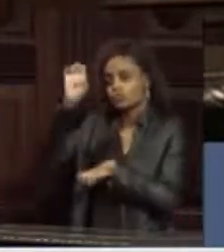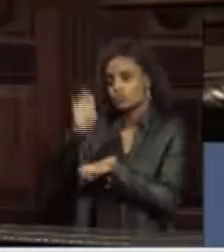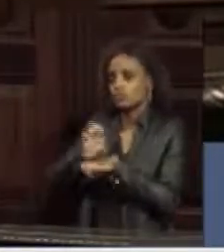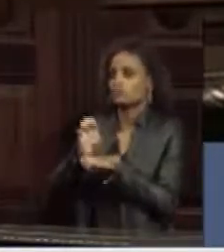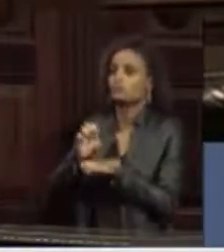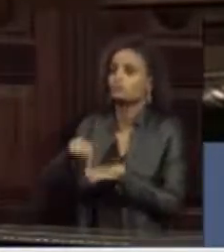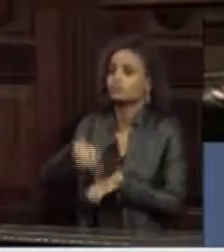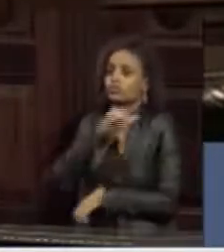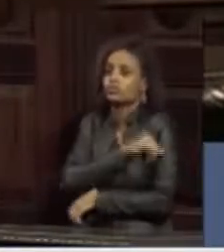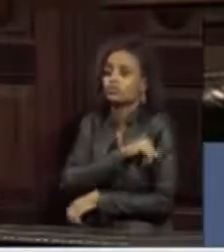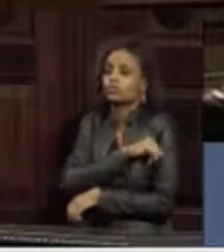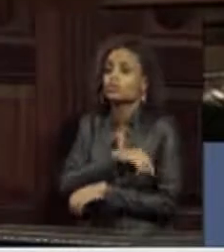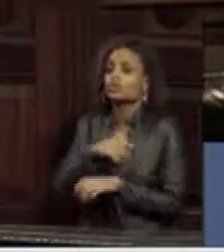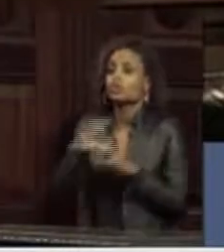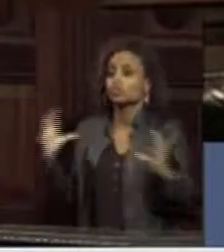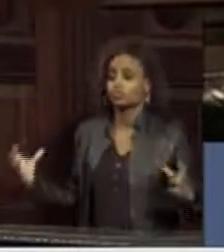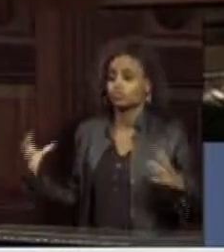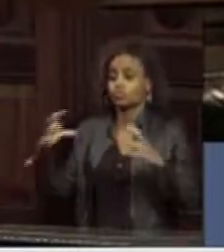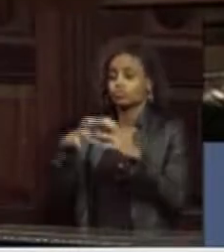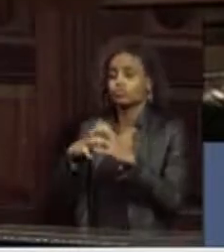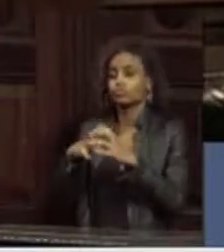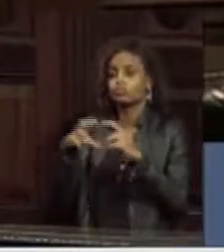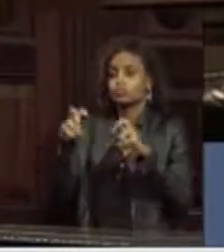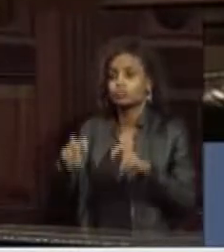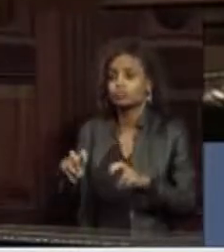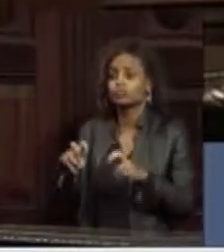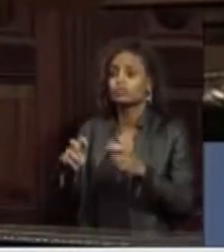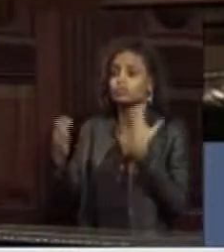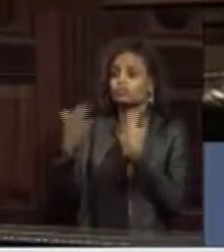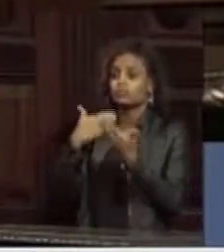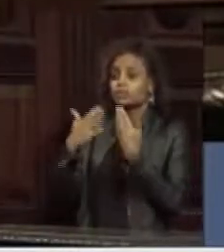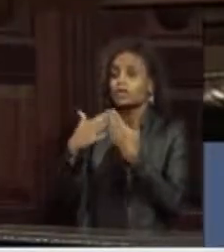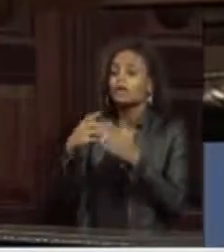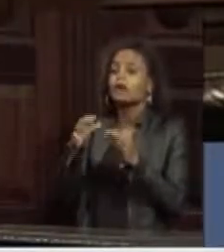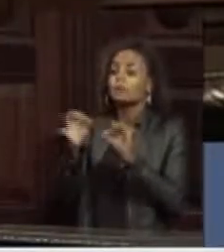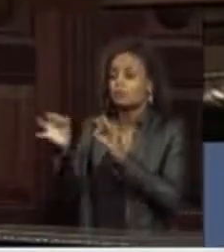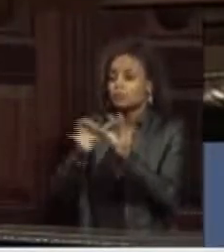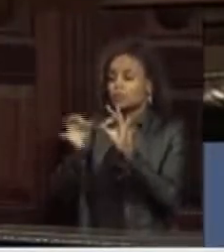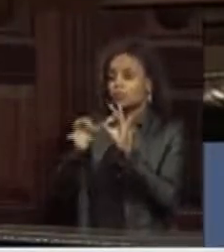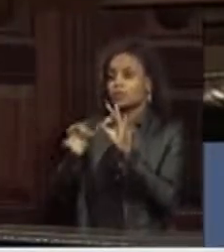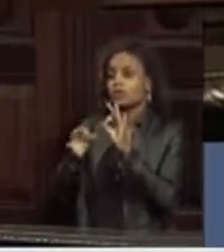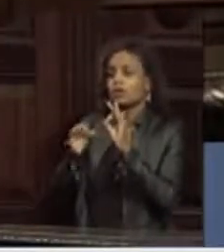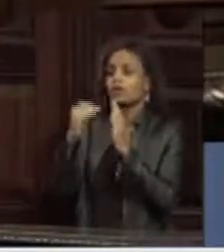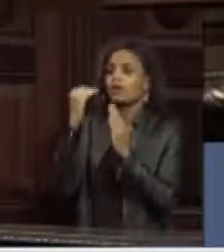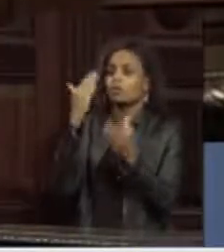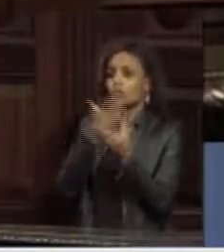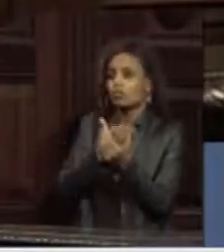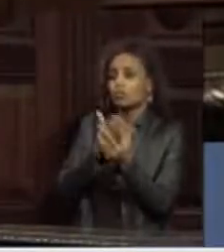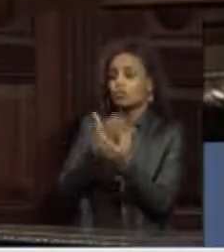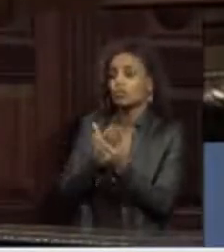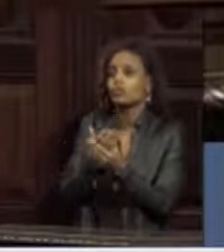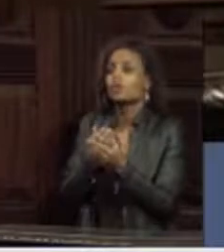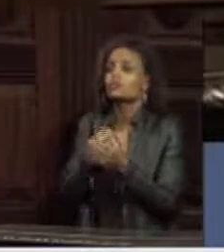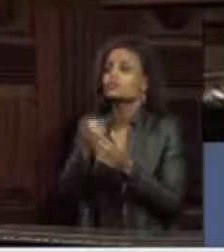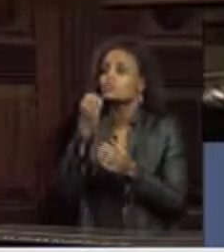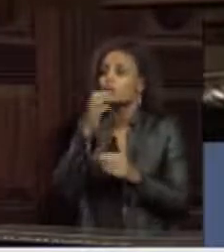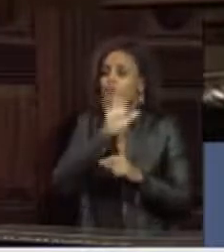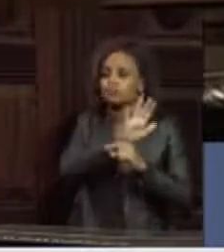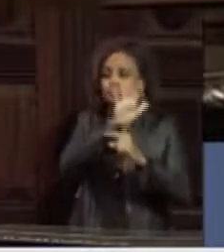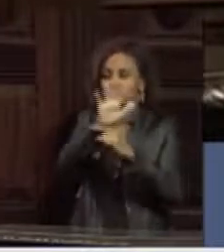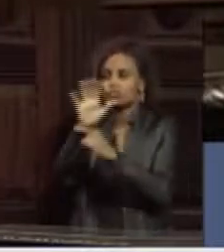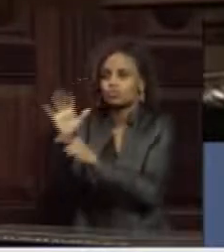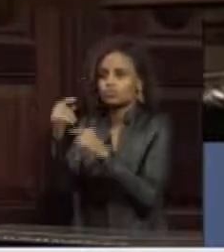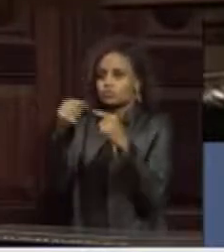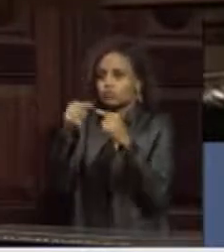formulemos um processo que seja bom para as empresas, bom para os municípios, bom para o Estado do